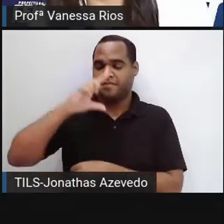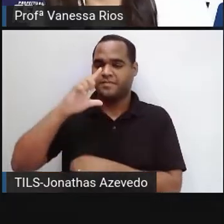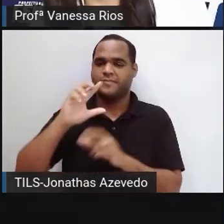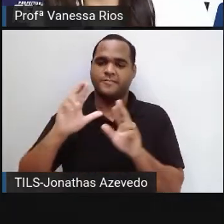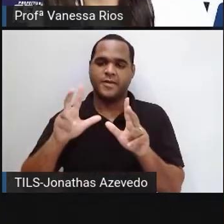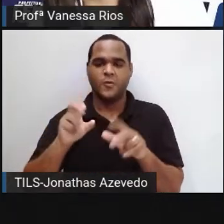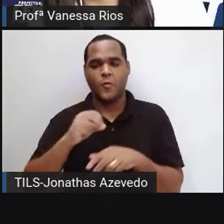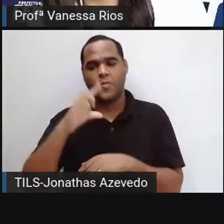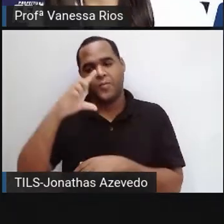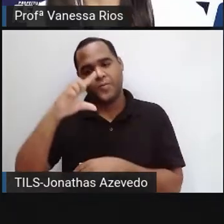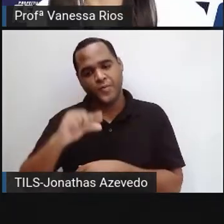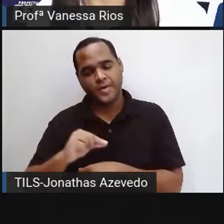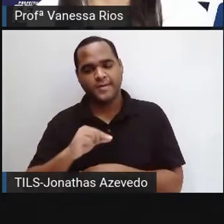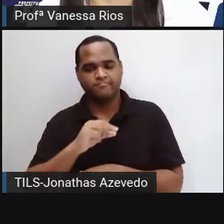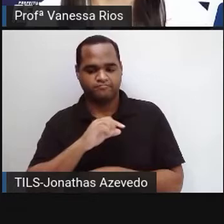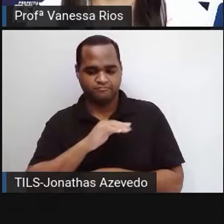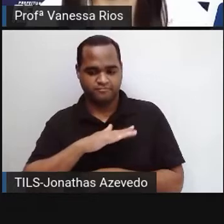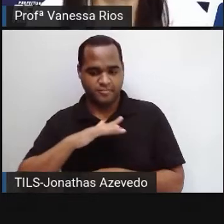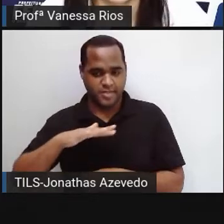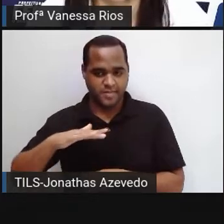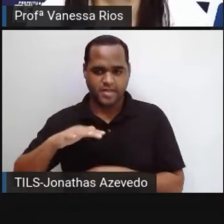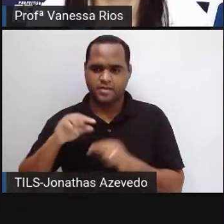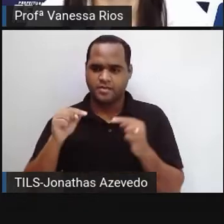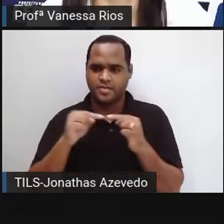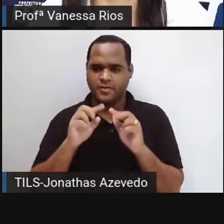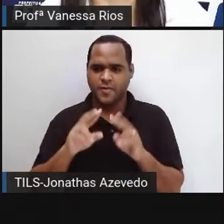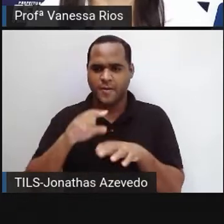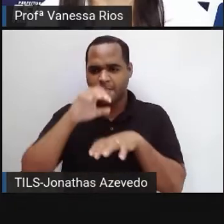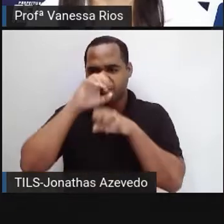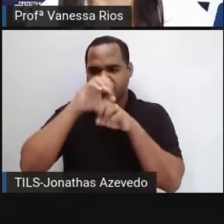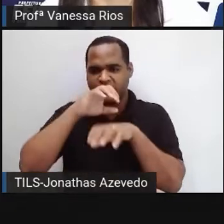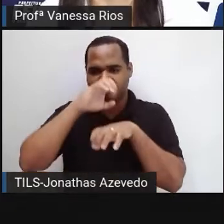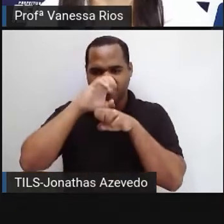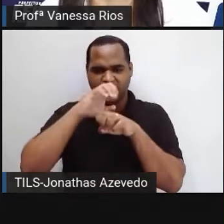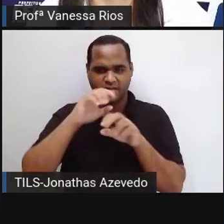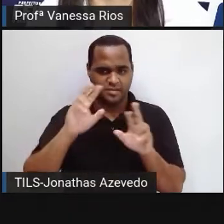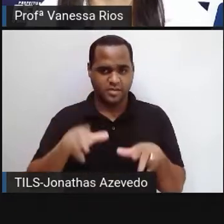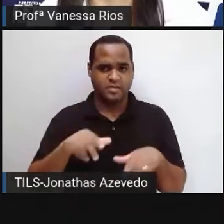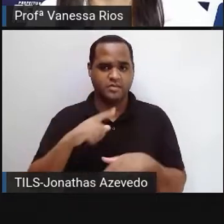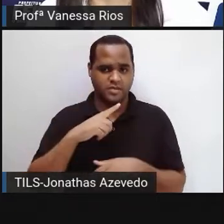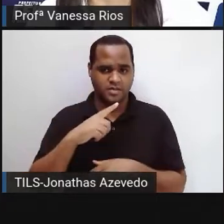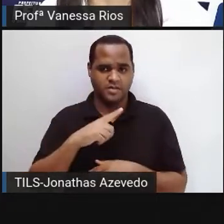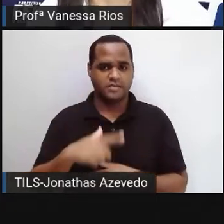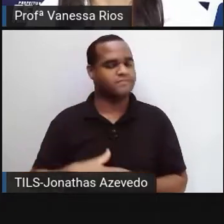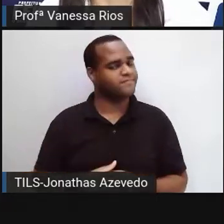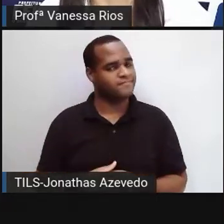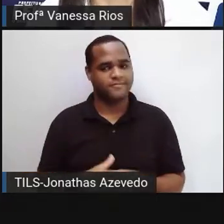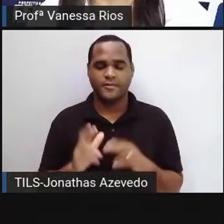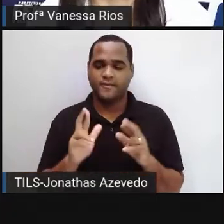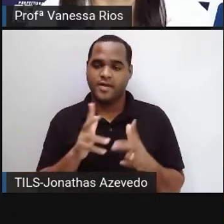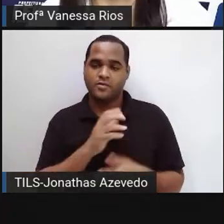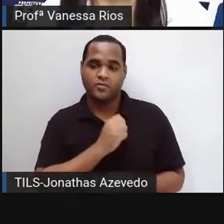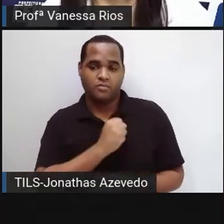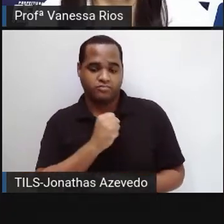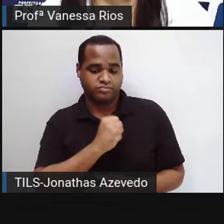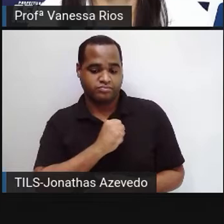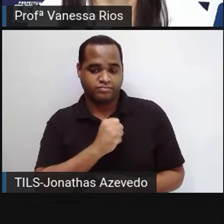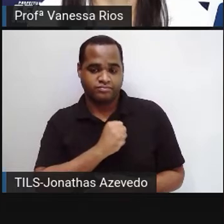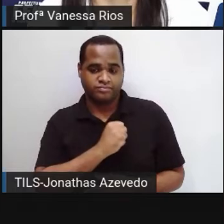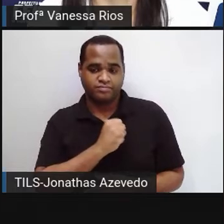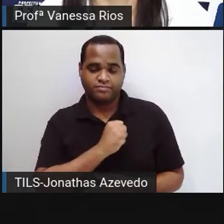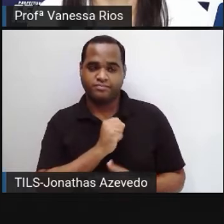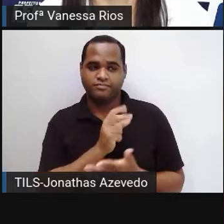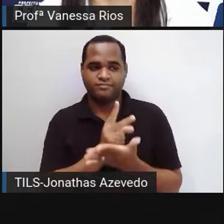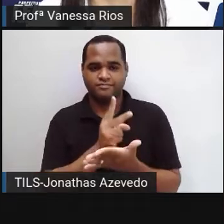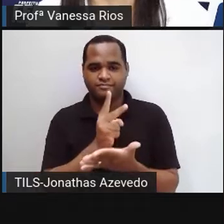aumentar ou diminuir de ritmo, assim como a respiração, que são aí os batimentos do nosso coração.